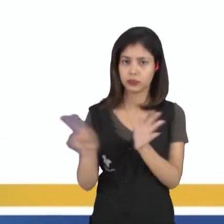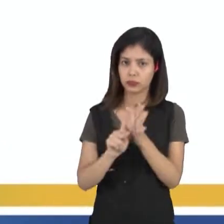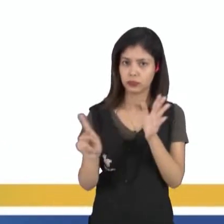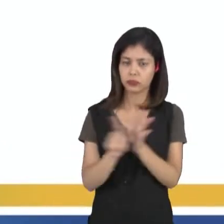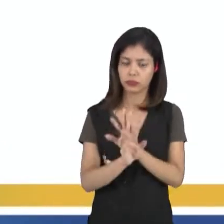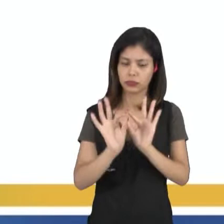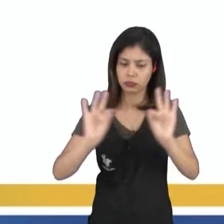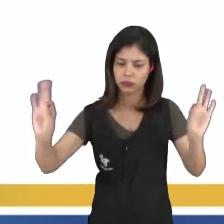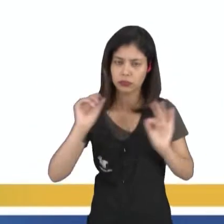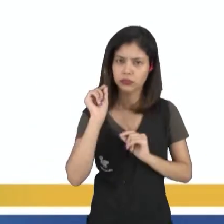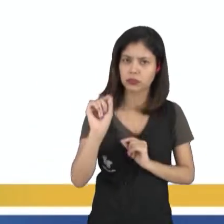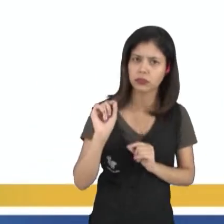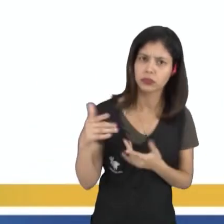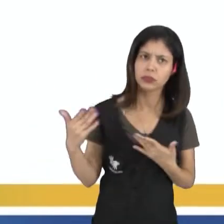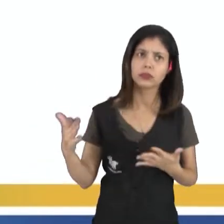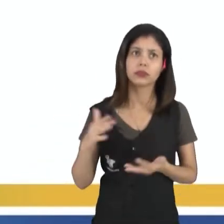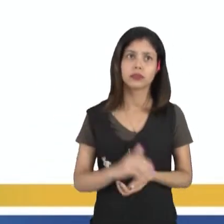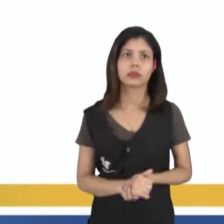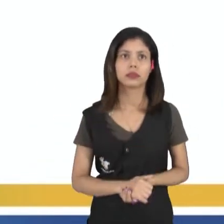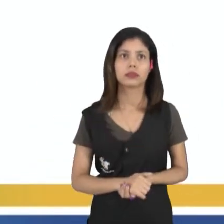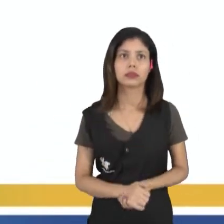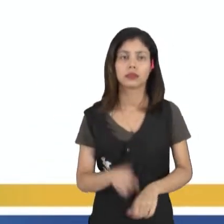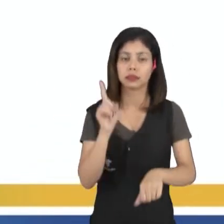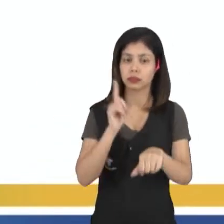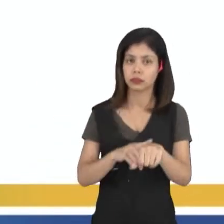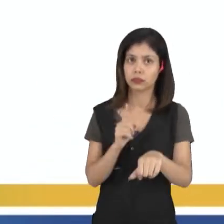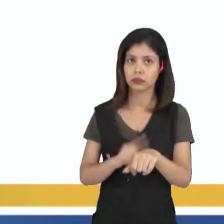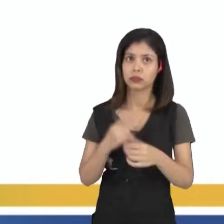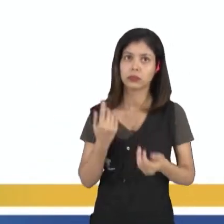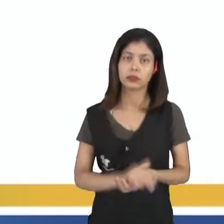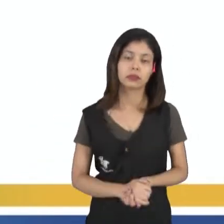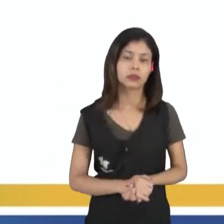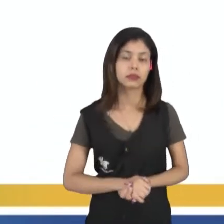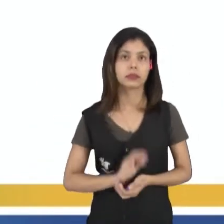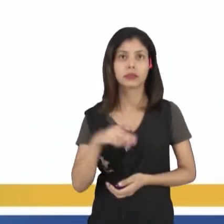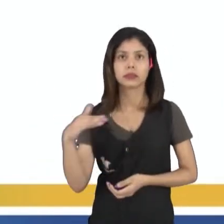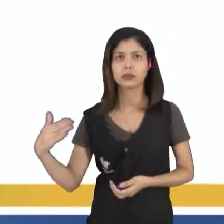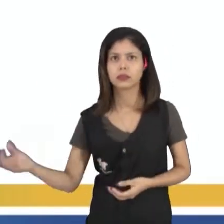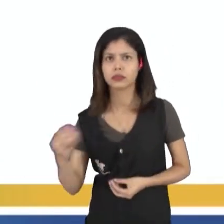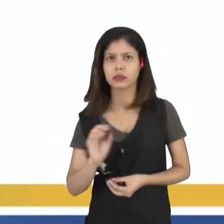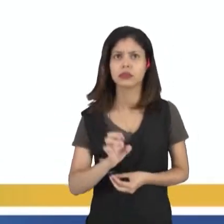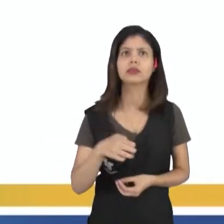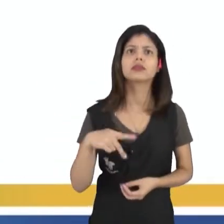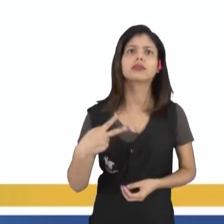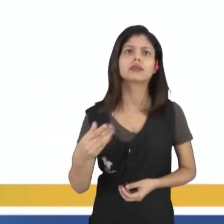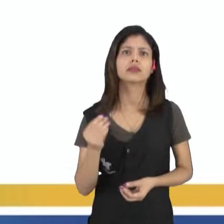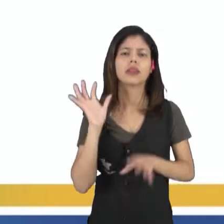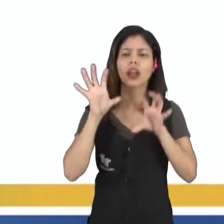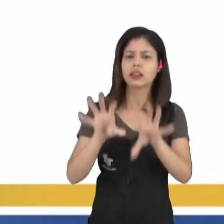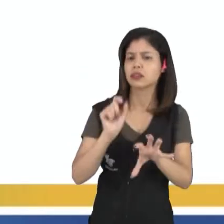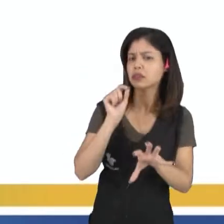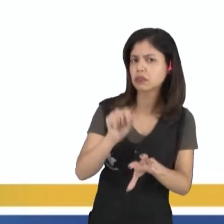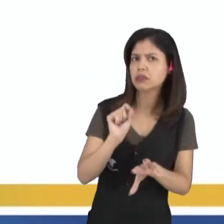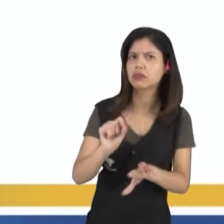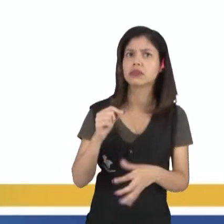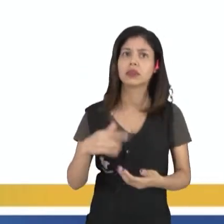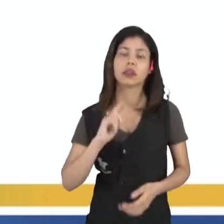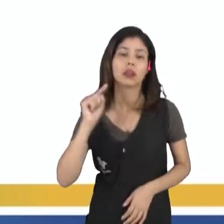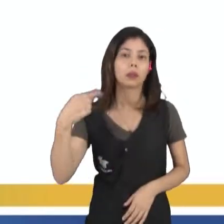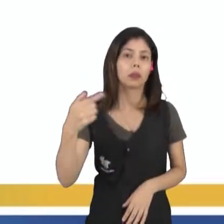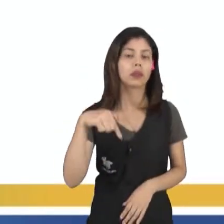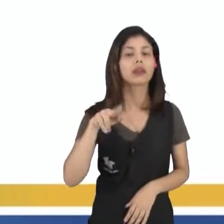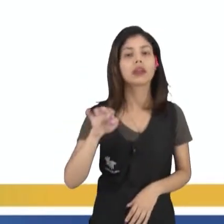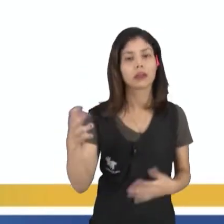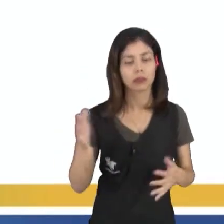proporção que, a medida que, e temporal, que é de tempo. Quando, enquanto, assim que, logo